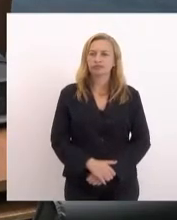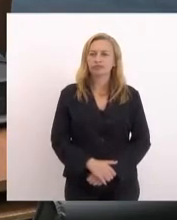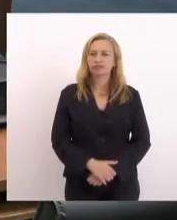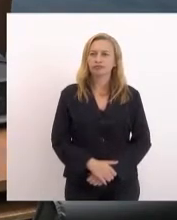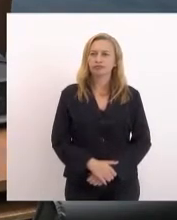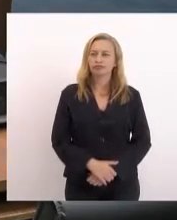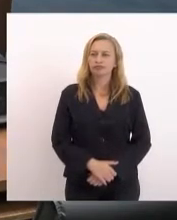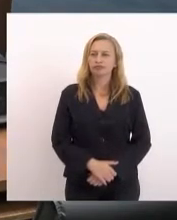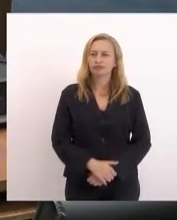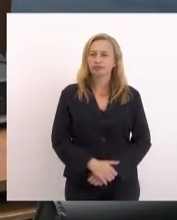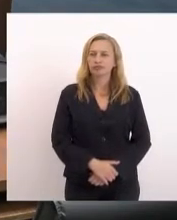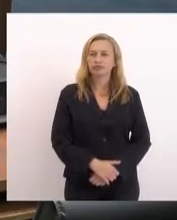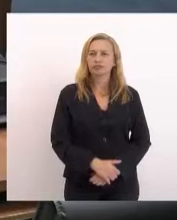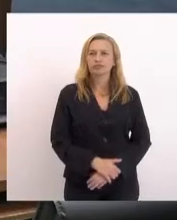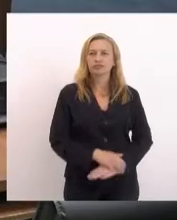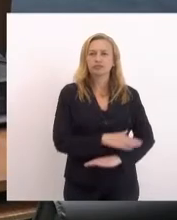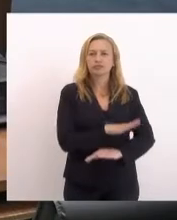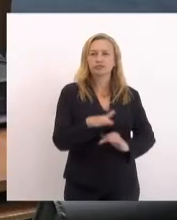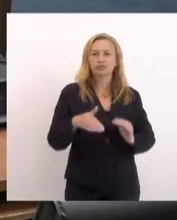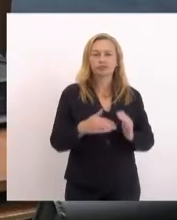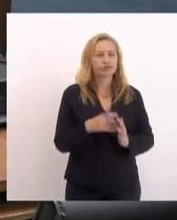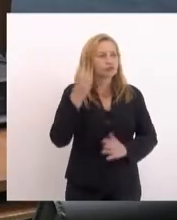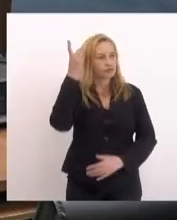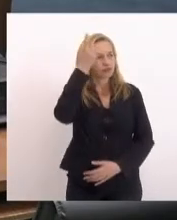senhoras e senhores